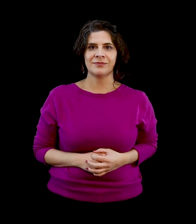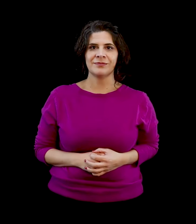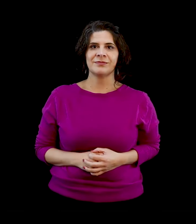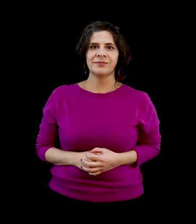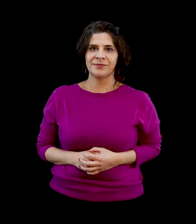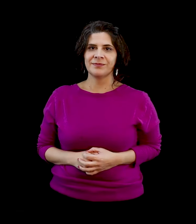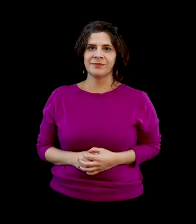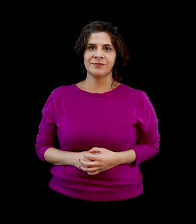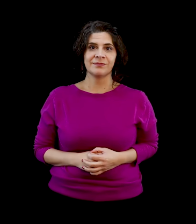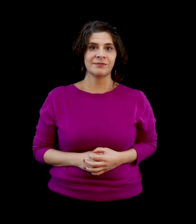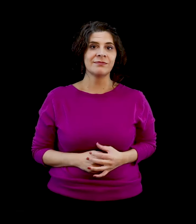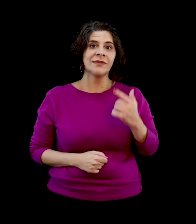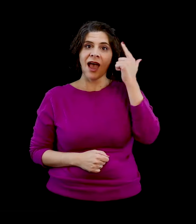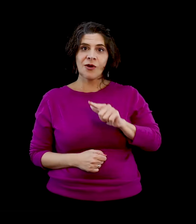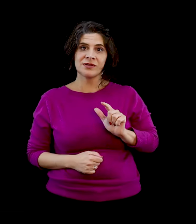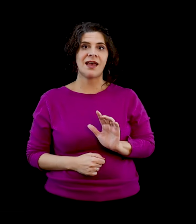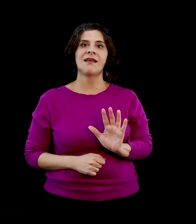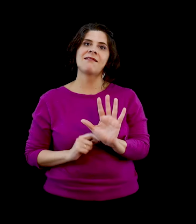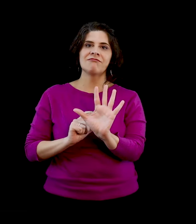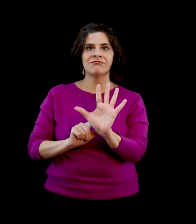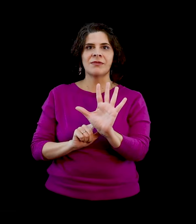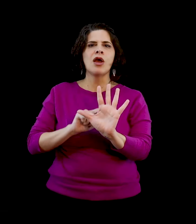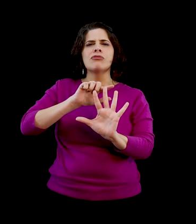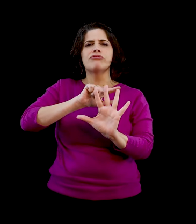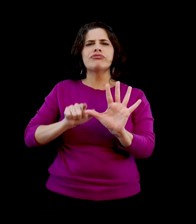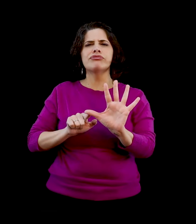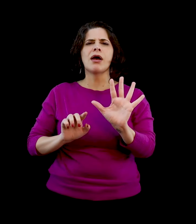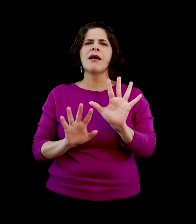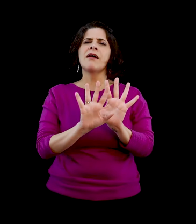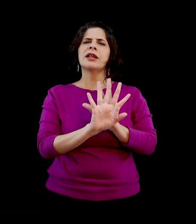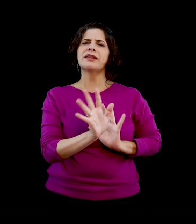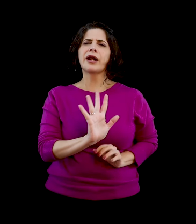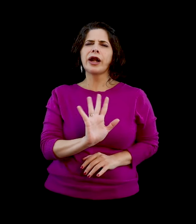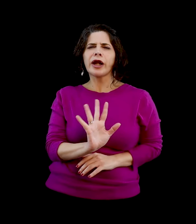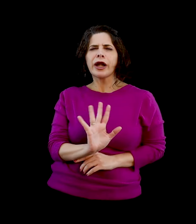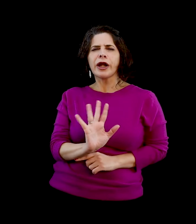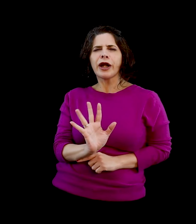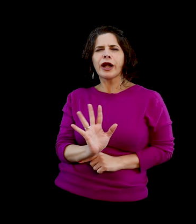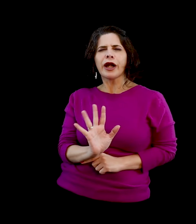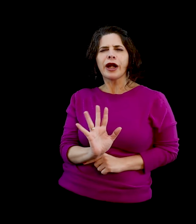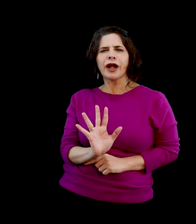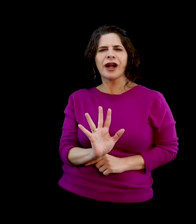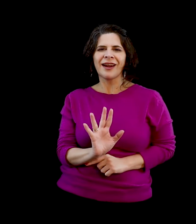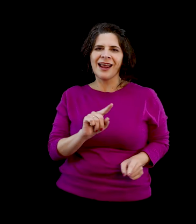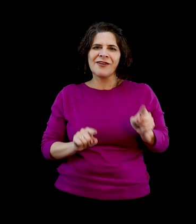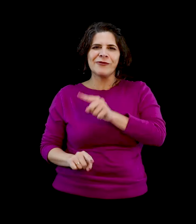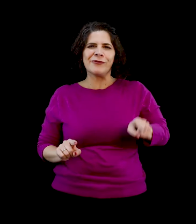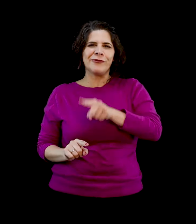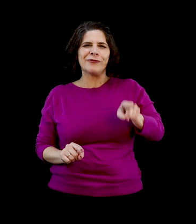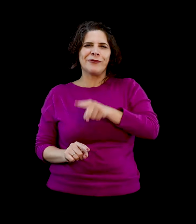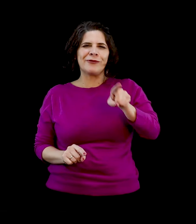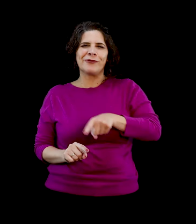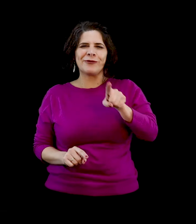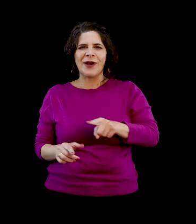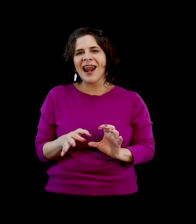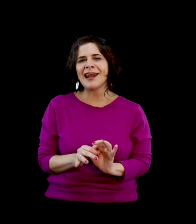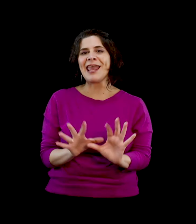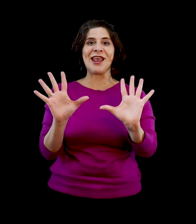E com isso, a gente vai poder fazer de uma forma que o nosso dispositivo gire